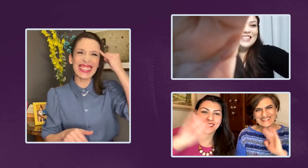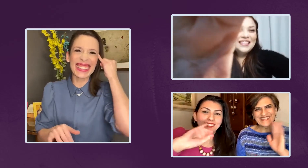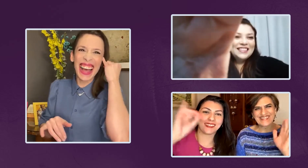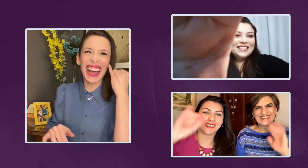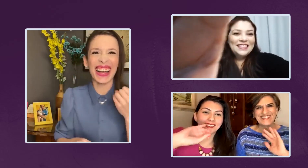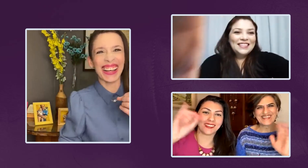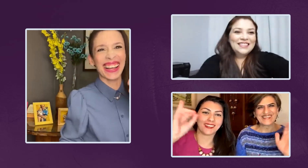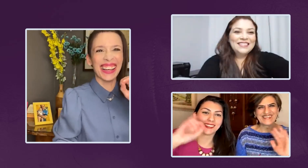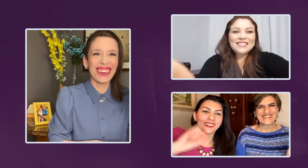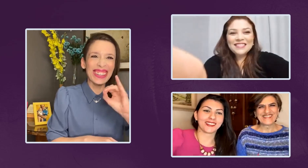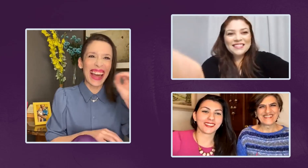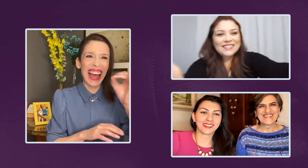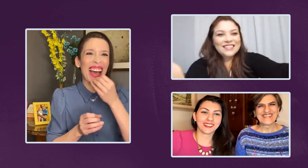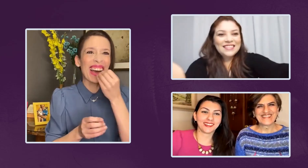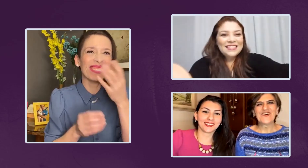Isa!